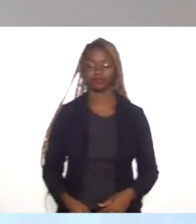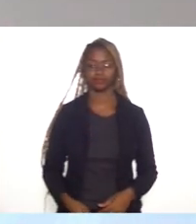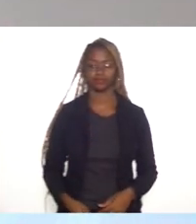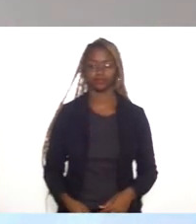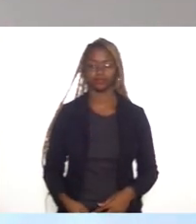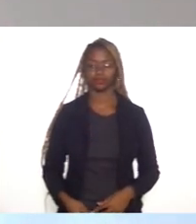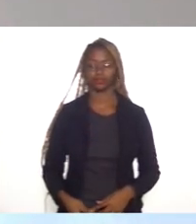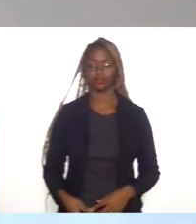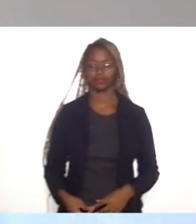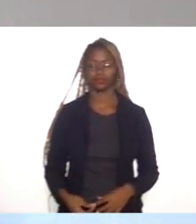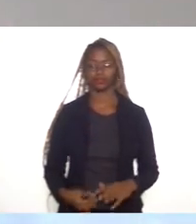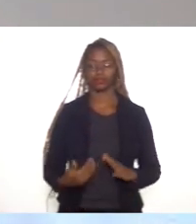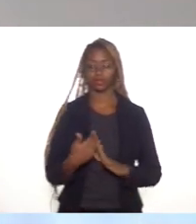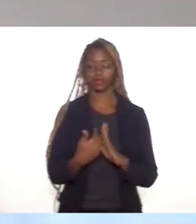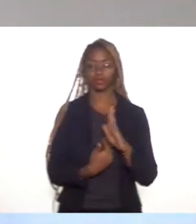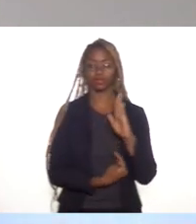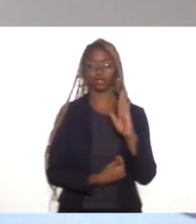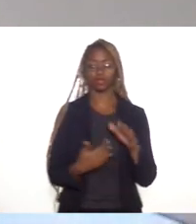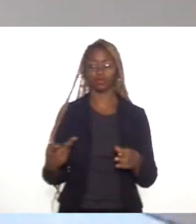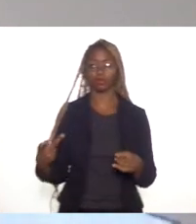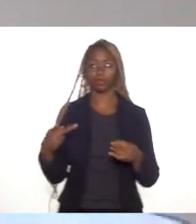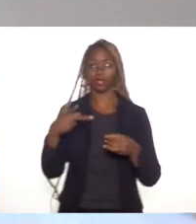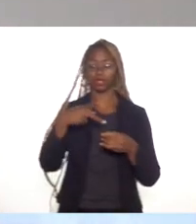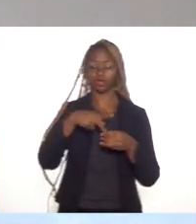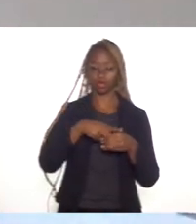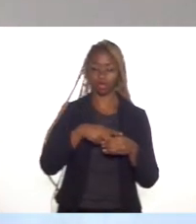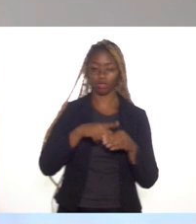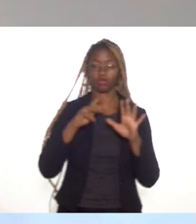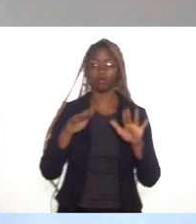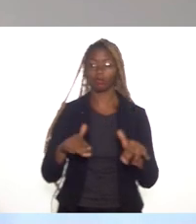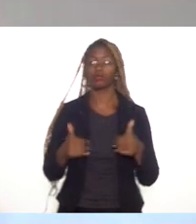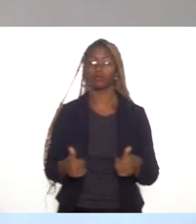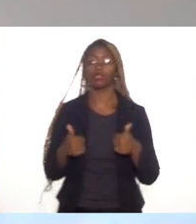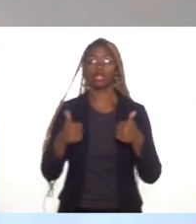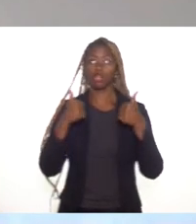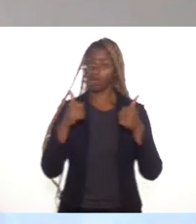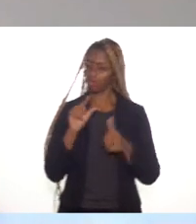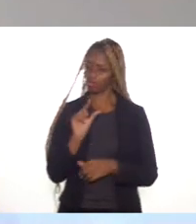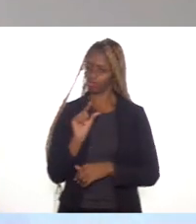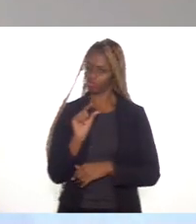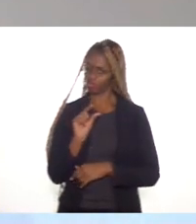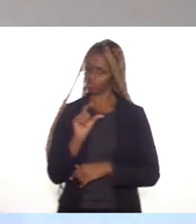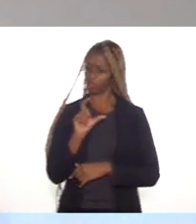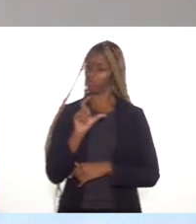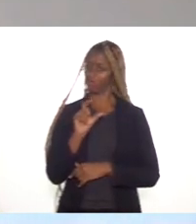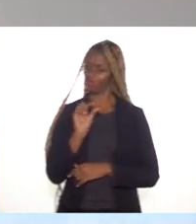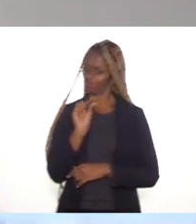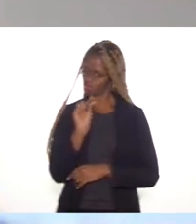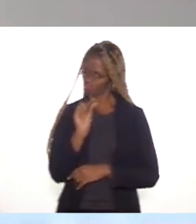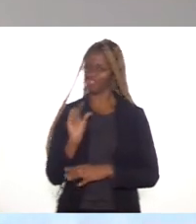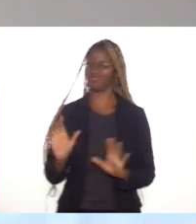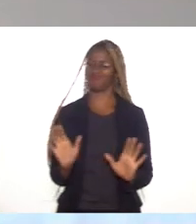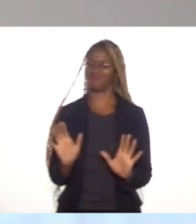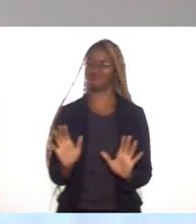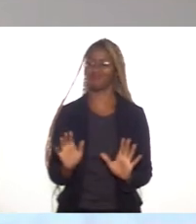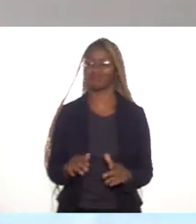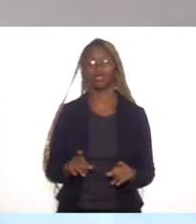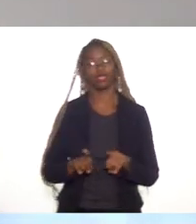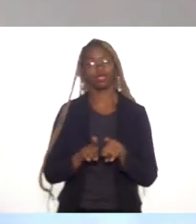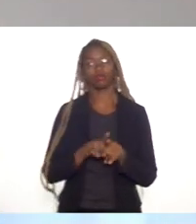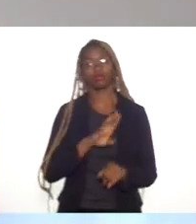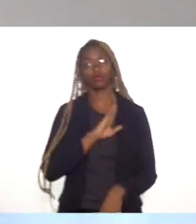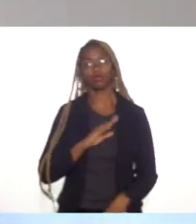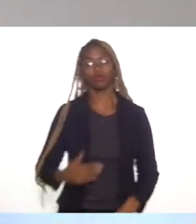das receitas do petróleo, melhoraram um pouco nesse último período. Tanto que o governo faz uma